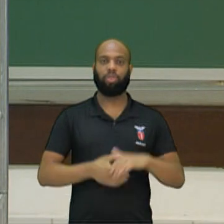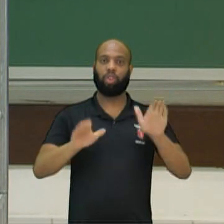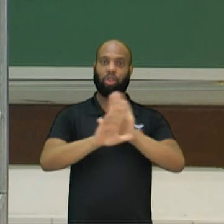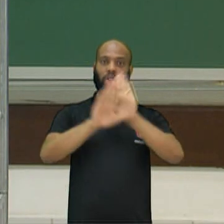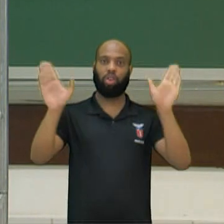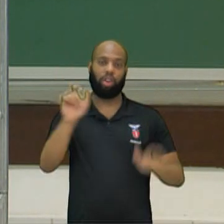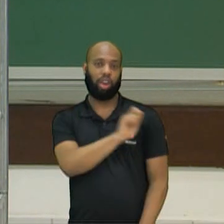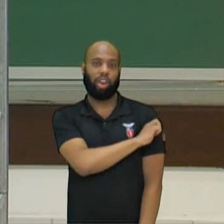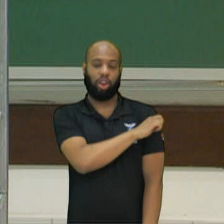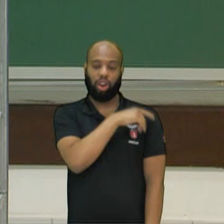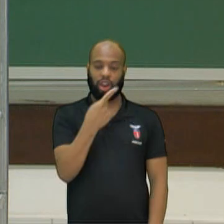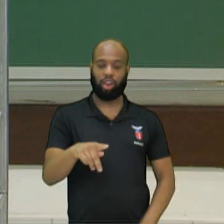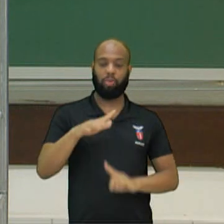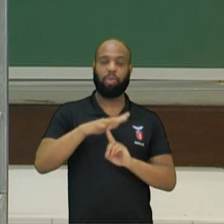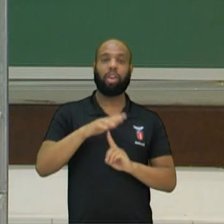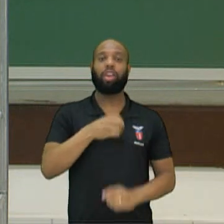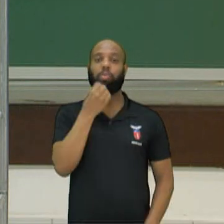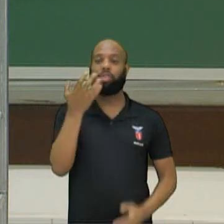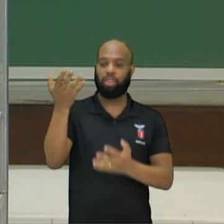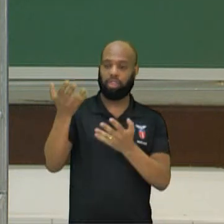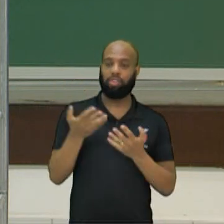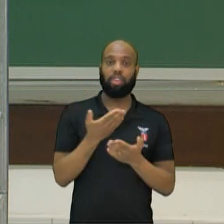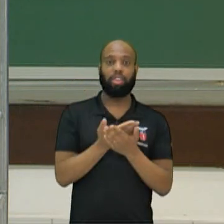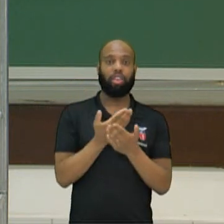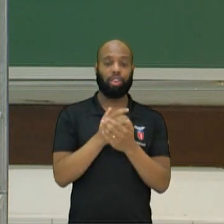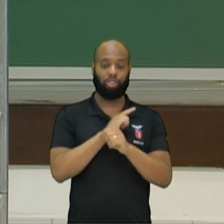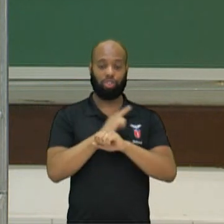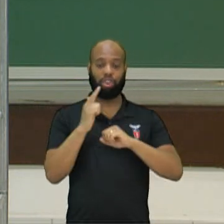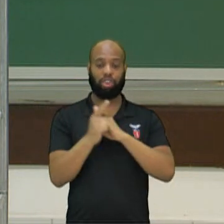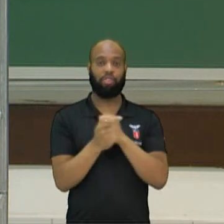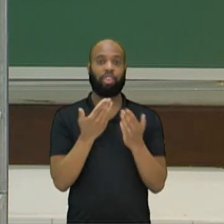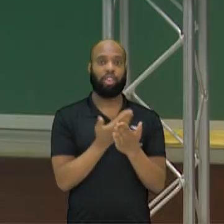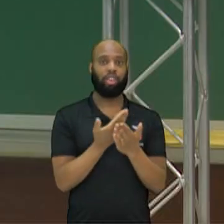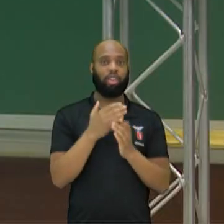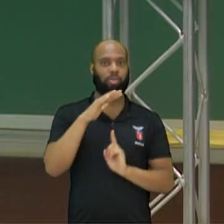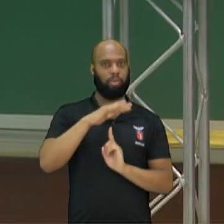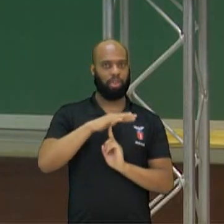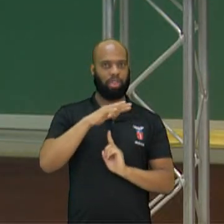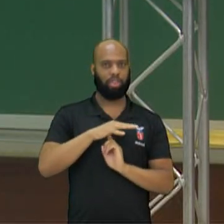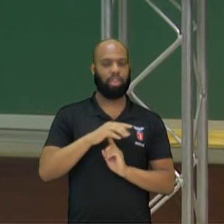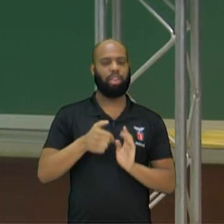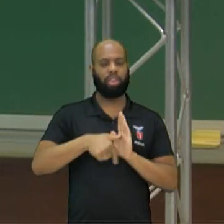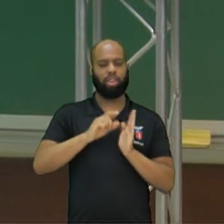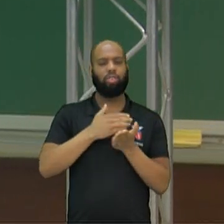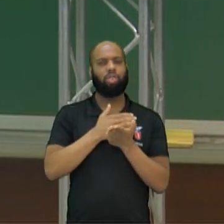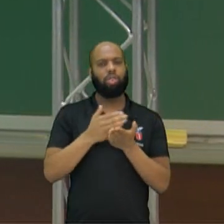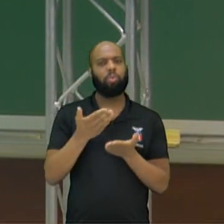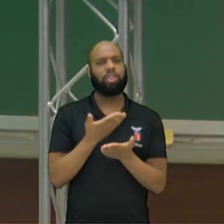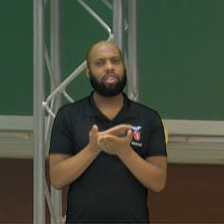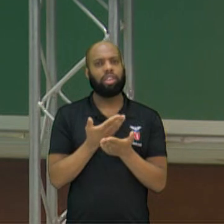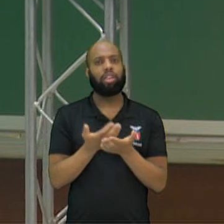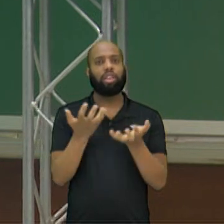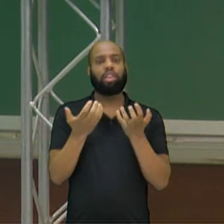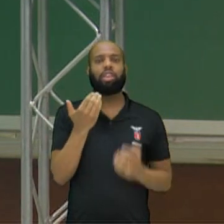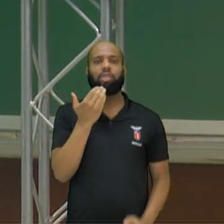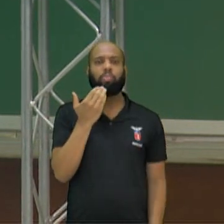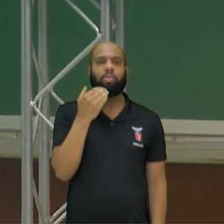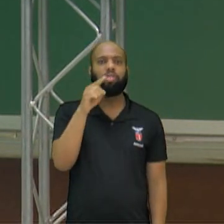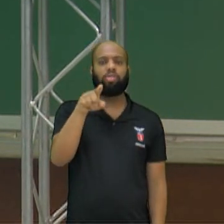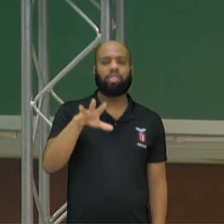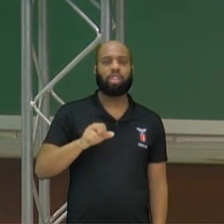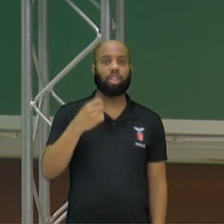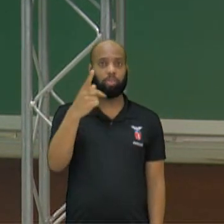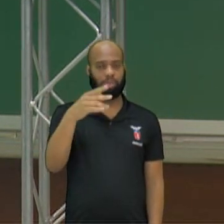Olá, estudante paranaense! Bem-vindo à aula de Geografia do programa Aula Paraná. E antes de iniciarmos a nossa aula, quero pedir a